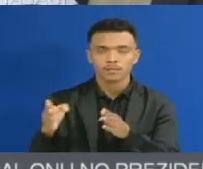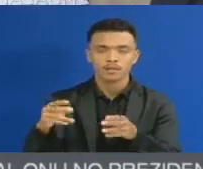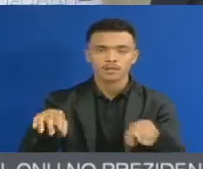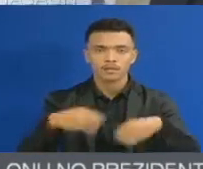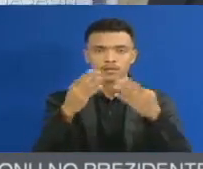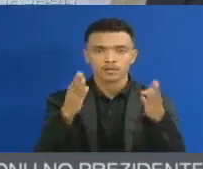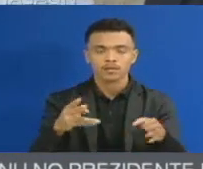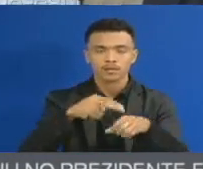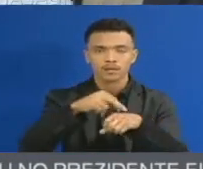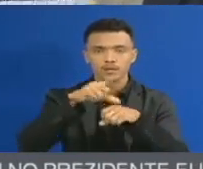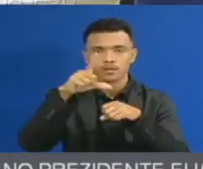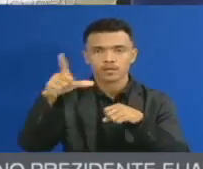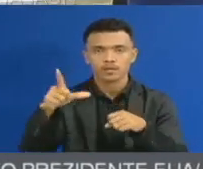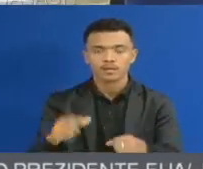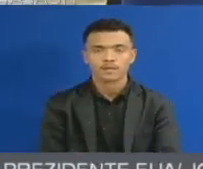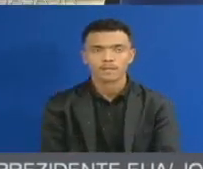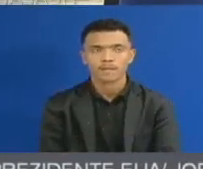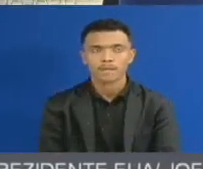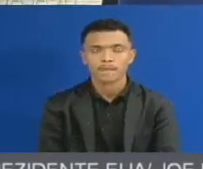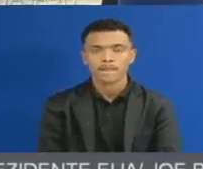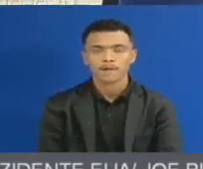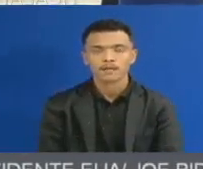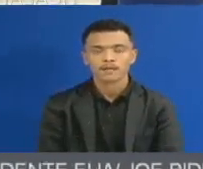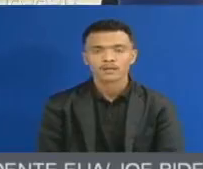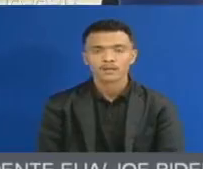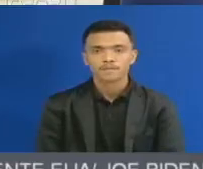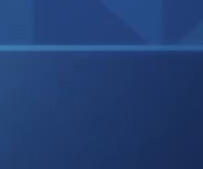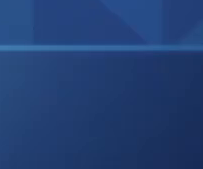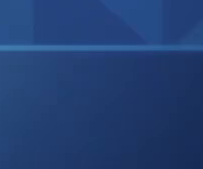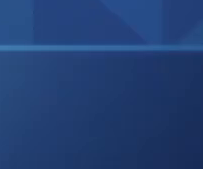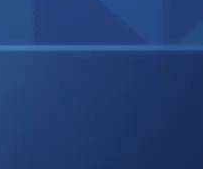nacionais. Manuel Guzmão, Alexandre dos Santos, RTTL.